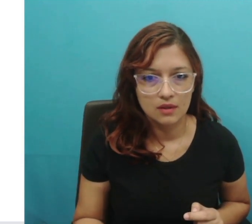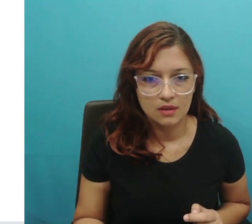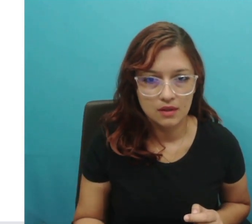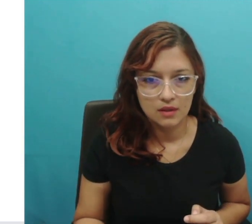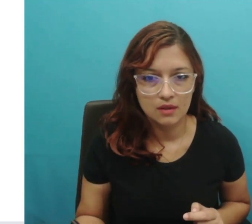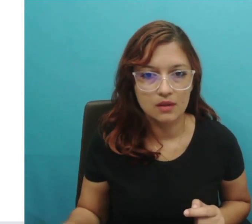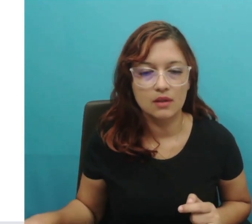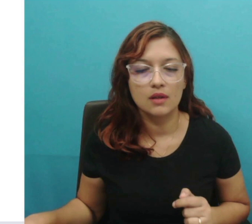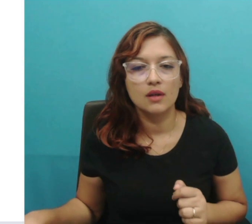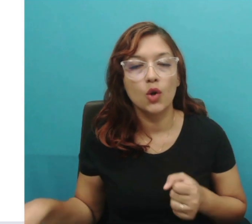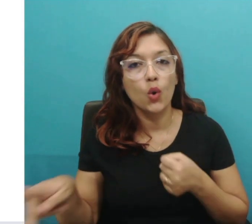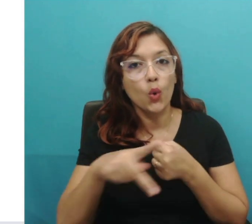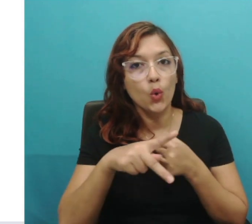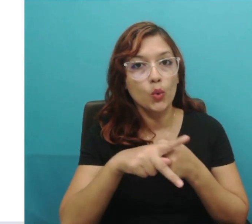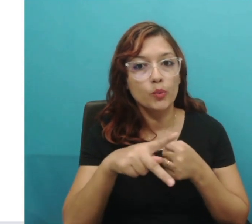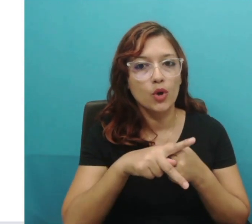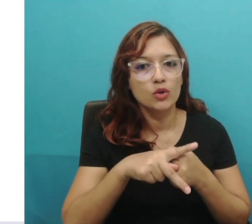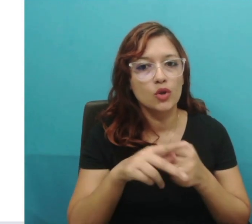caneta